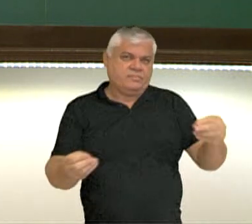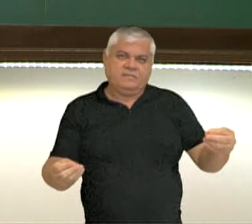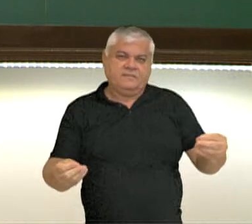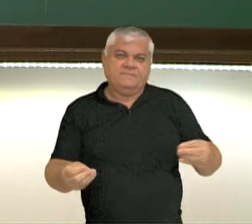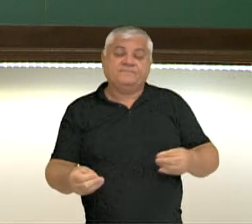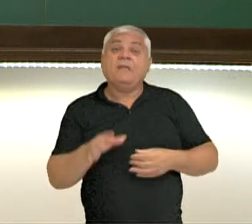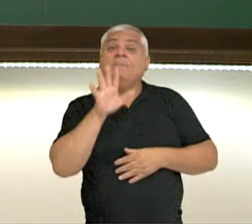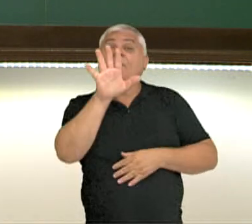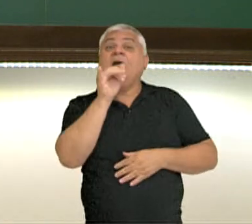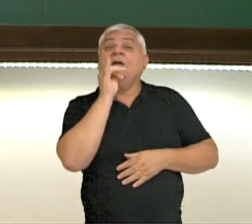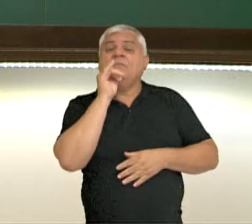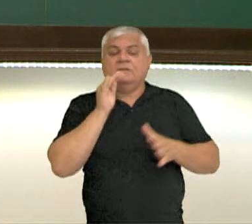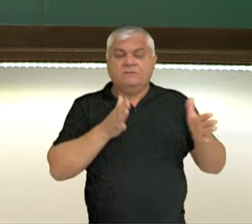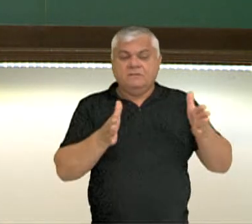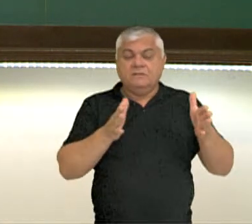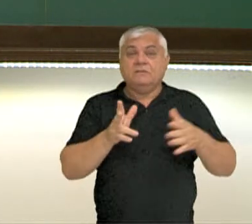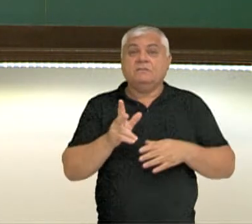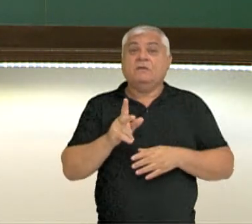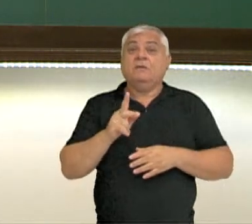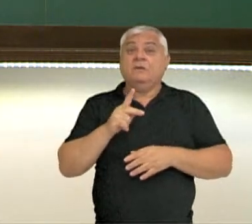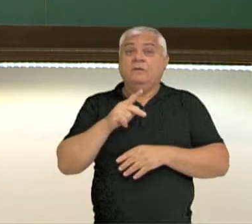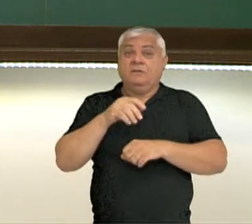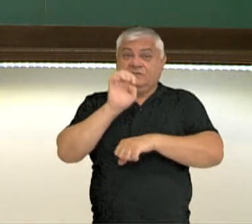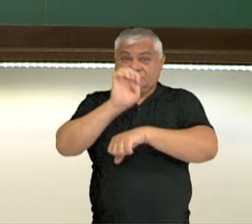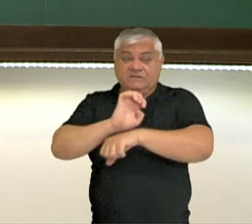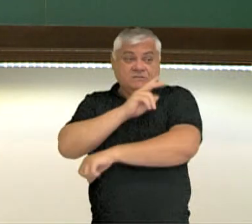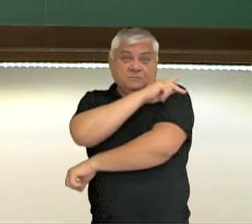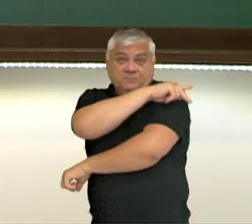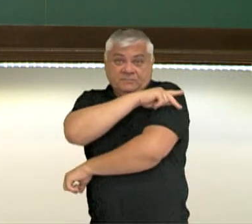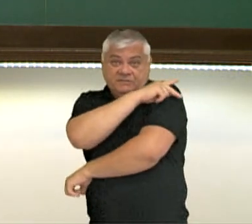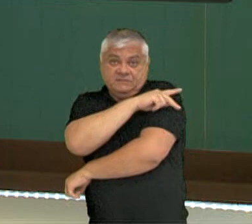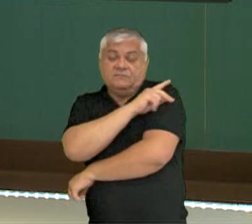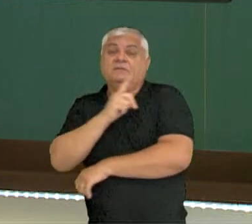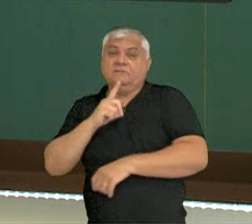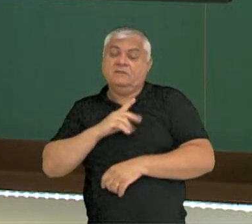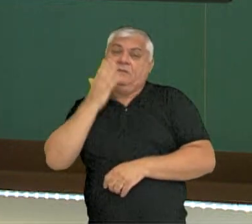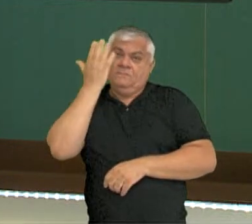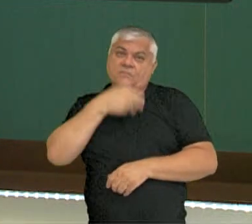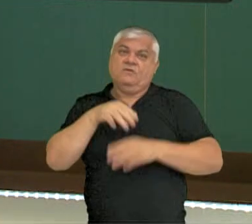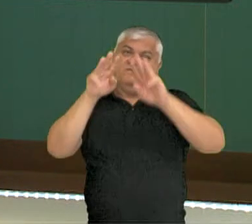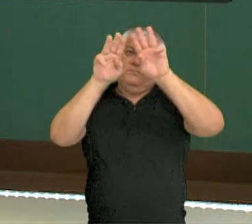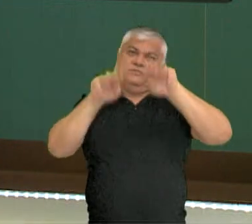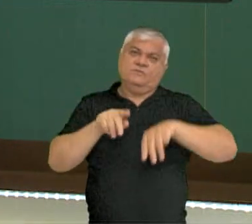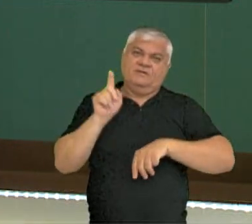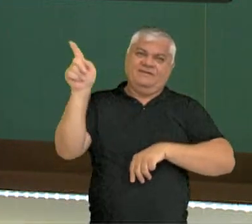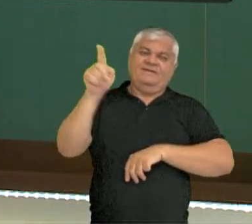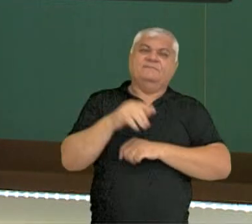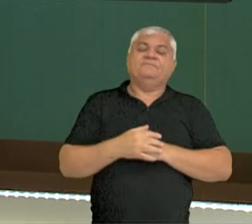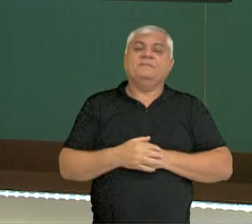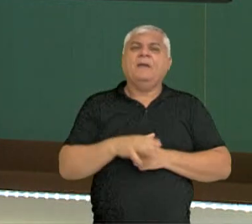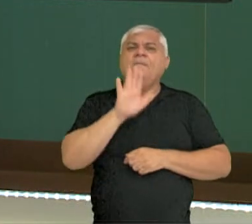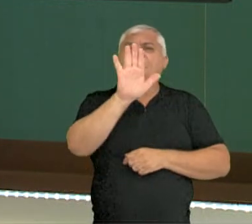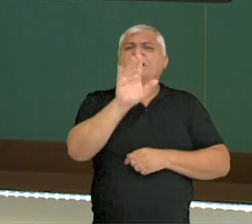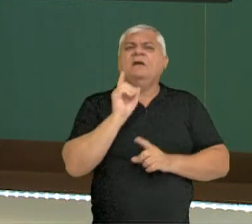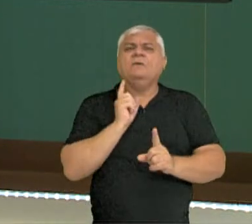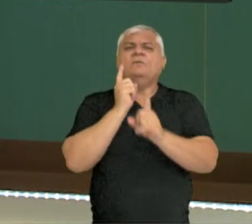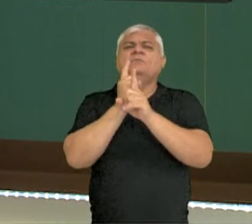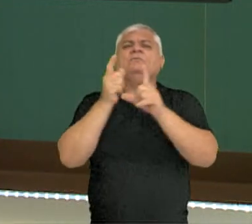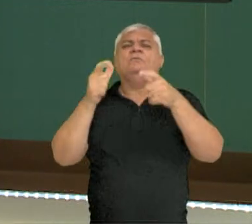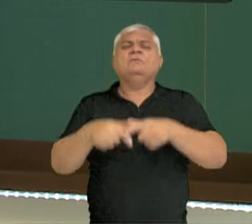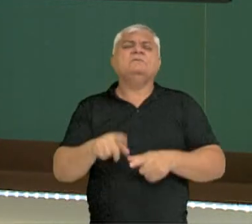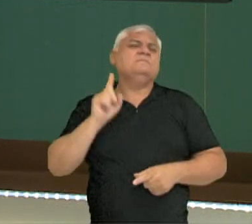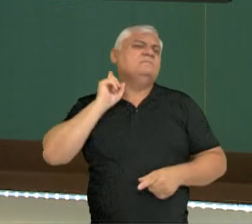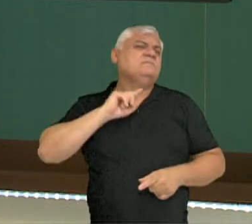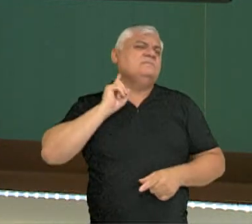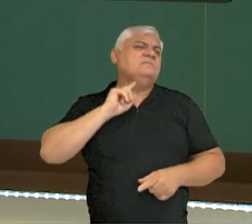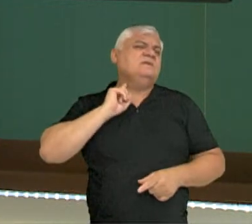As datações do Piauí uns indícios, mas uma que chama mais a atenção de todas foi encontrada em Minas Gerais, é a